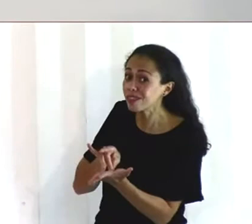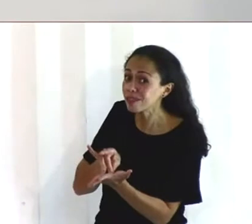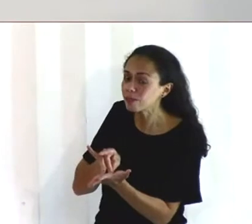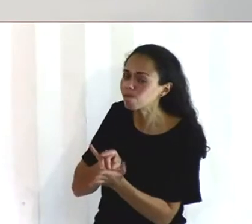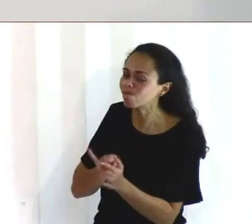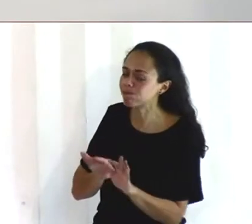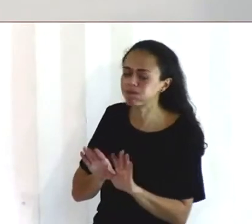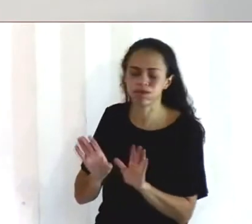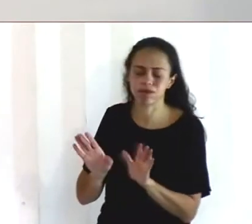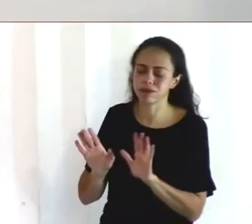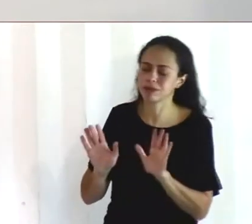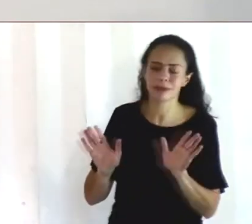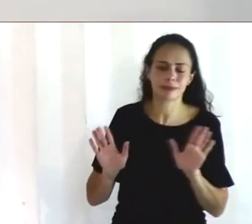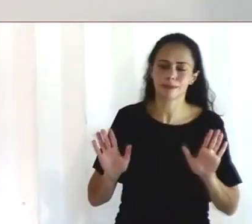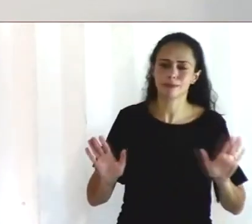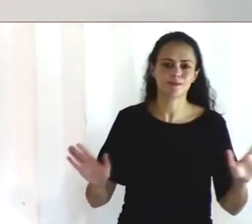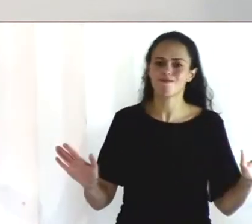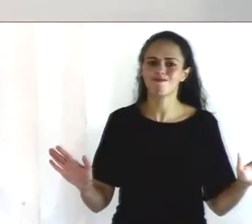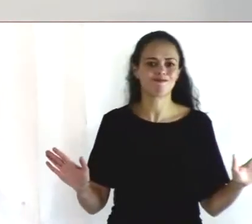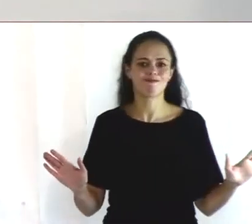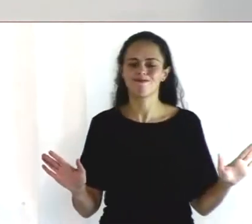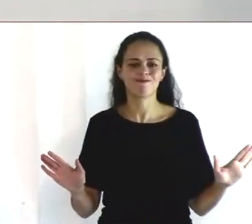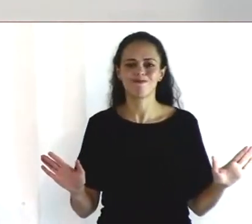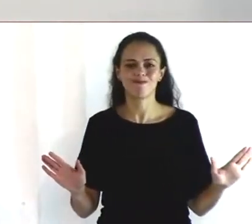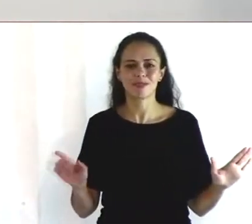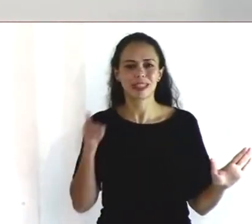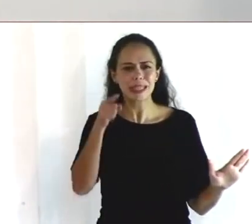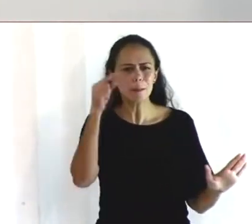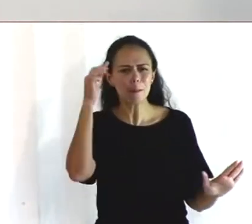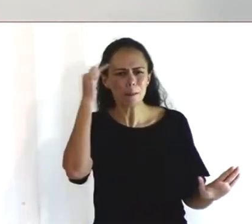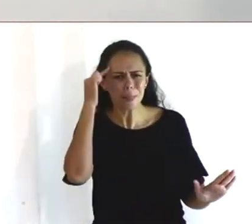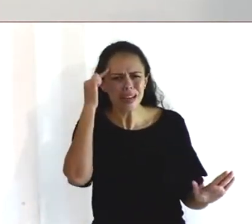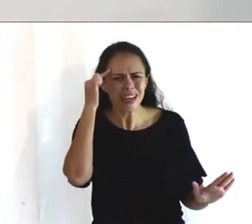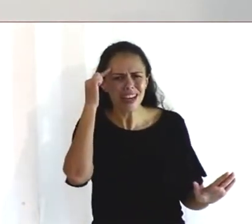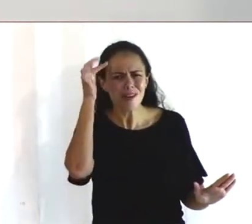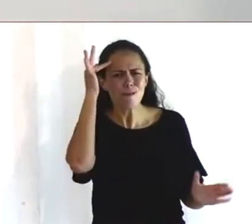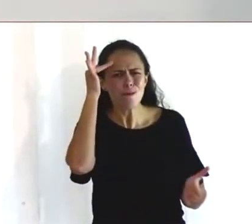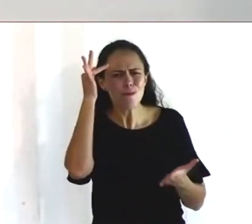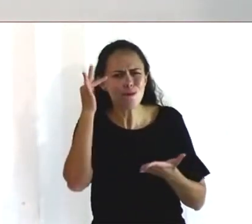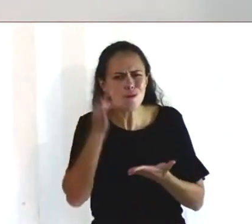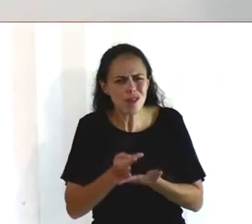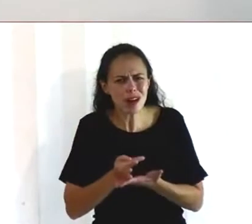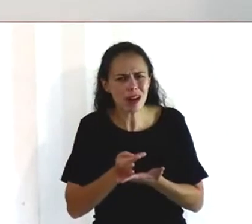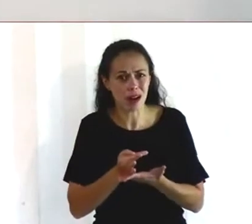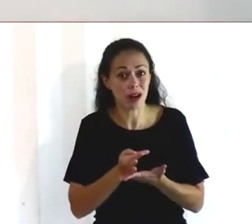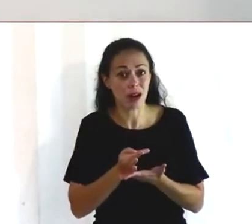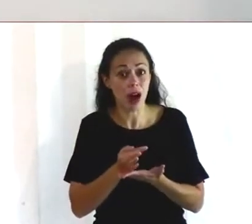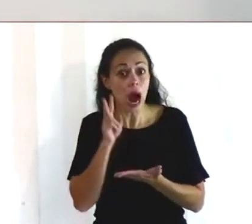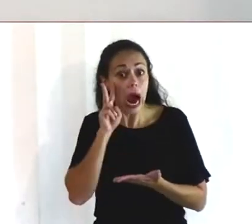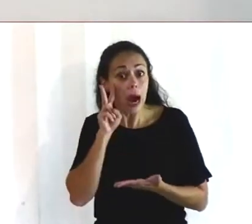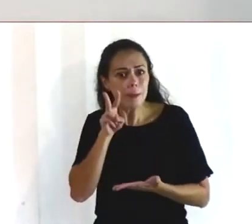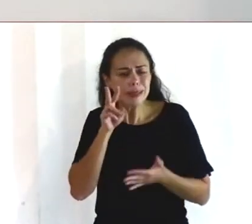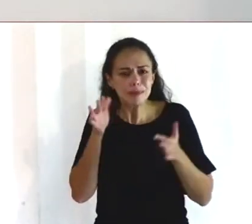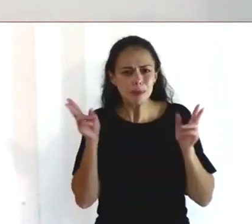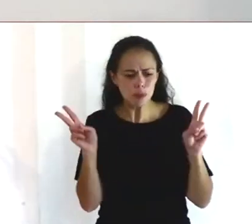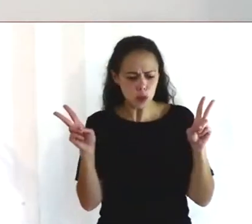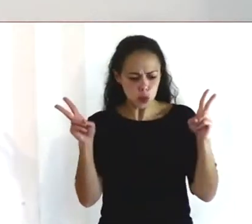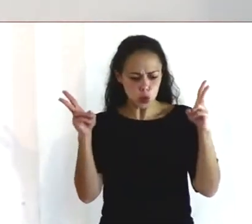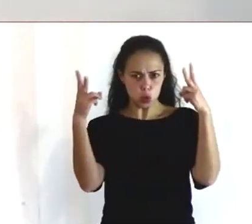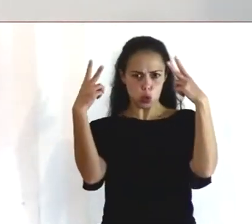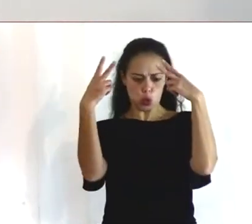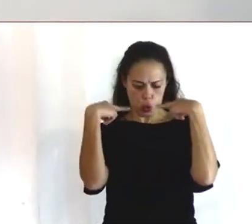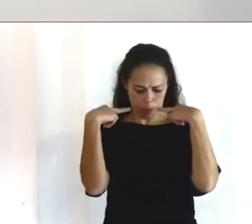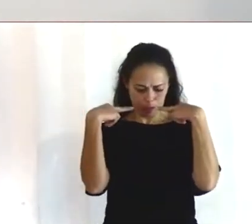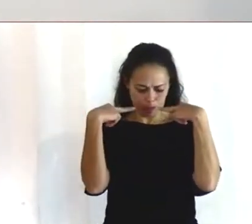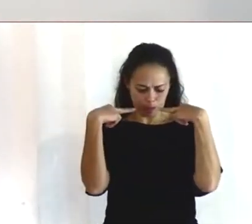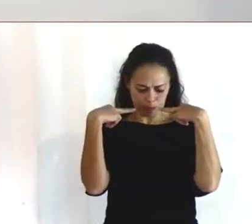Irmãos, nós precisamos pensar na nossa fé à luz do Espírito Santo de Deus. Nós precisamos